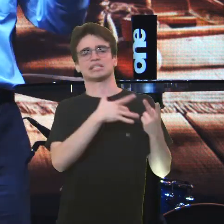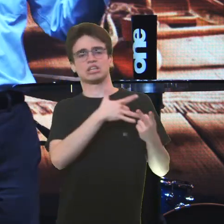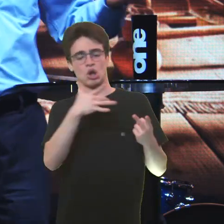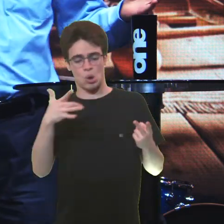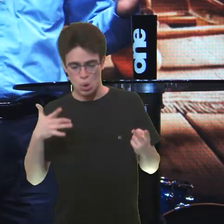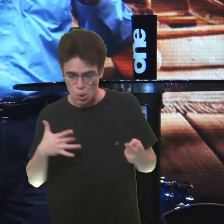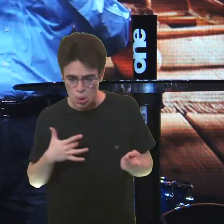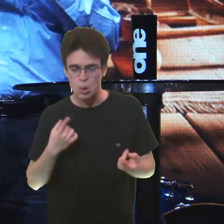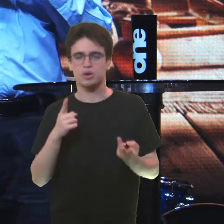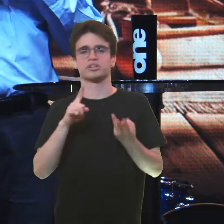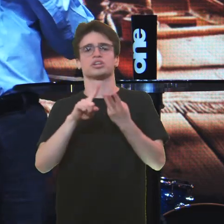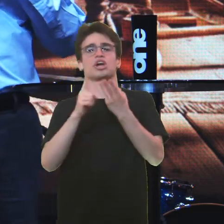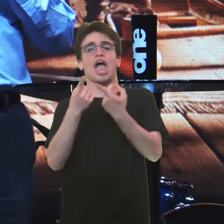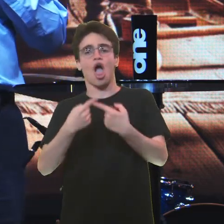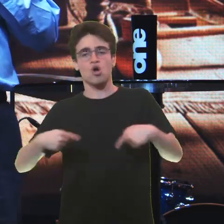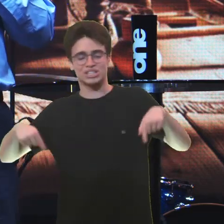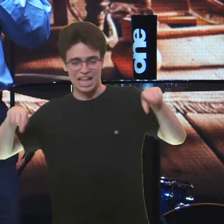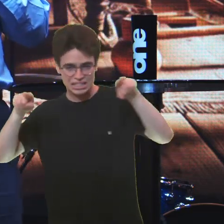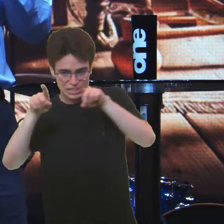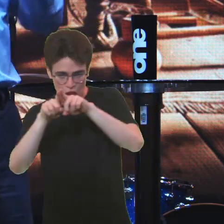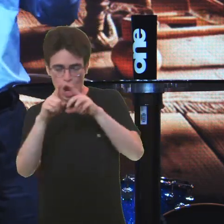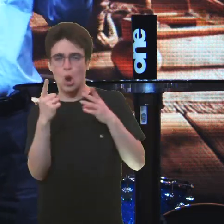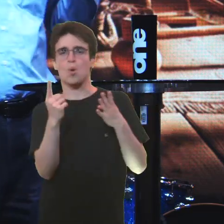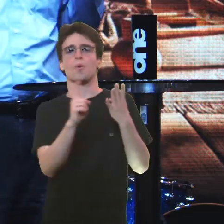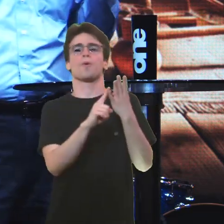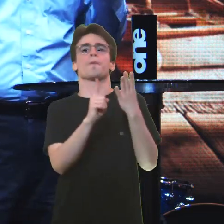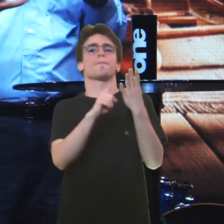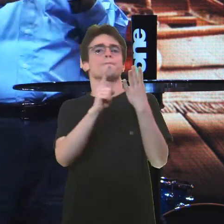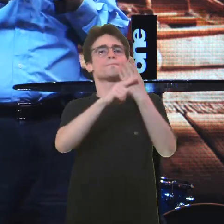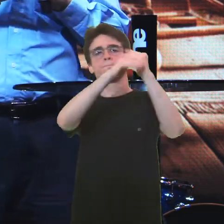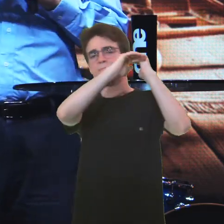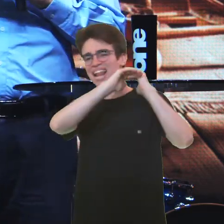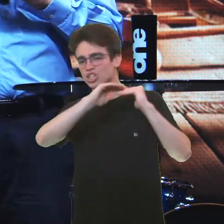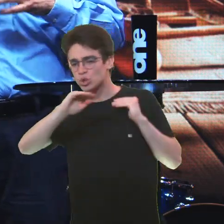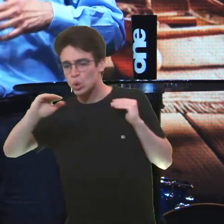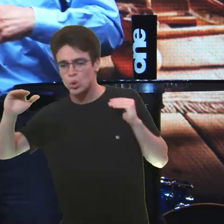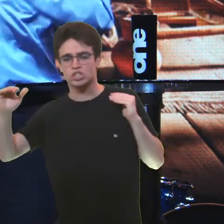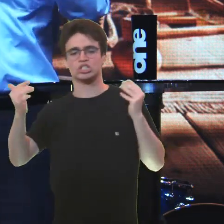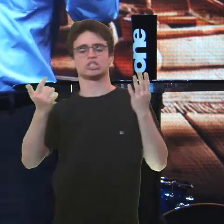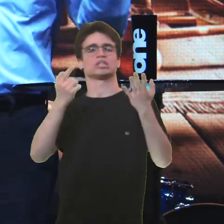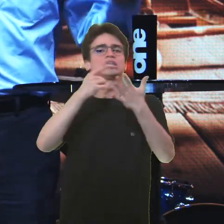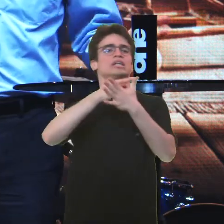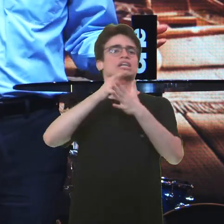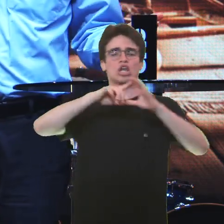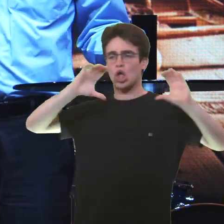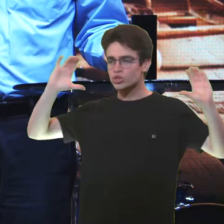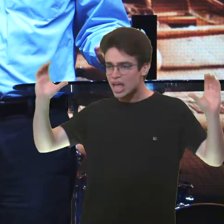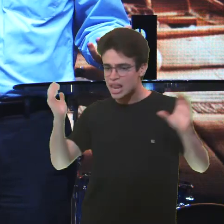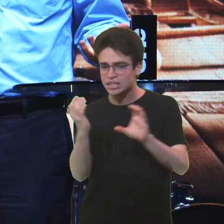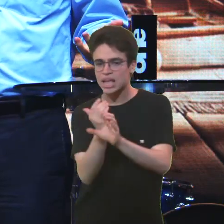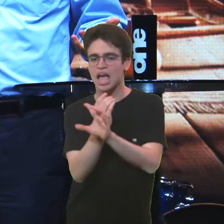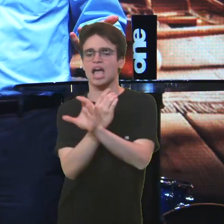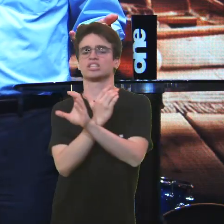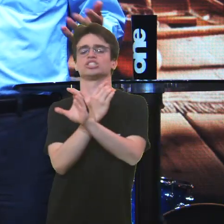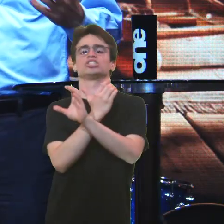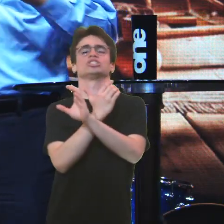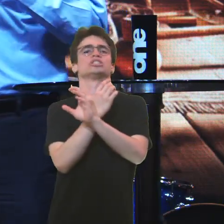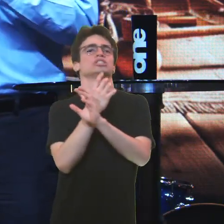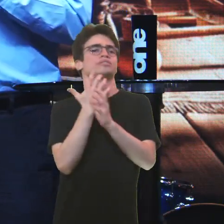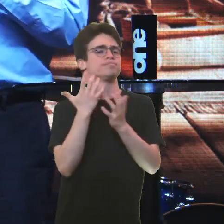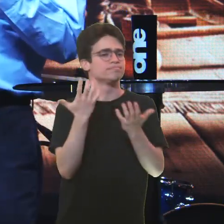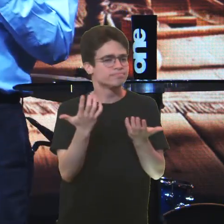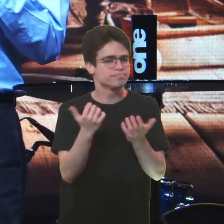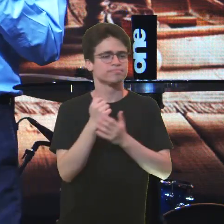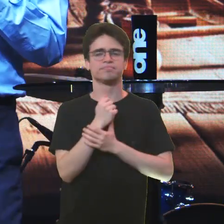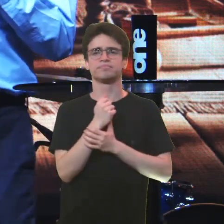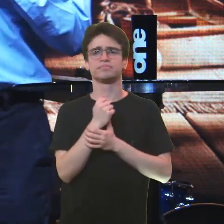de reconciliación, de reconciliação, de plenitud, de plenitude, de totalidad, de totalidade,